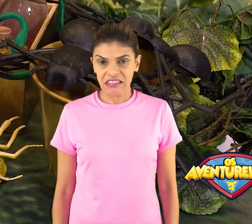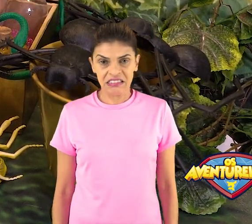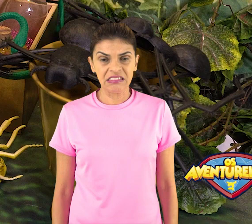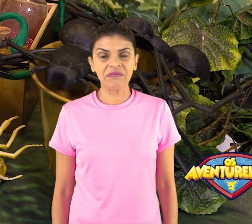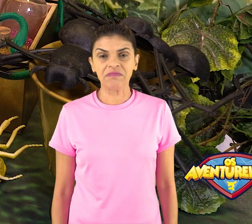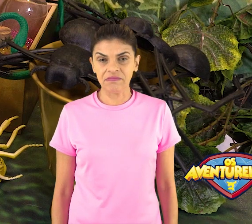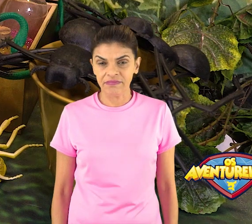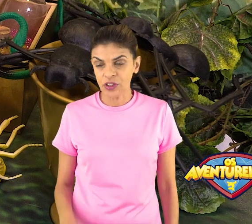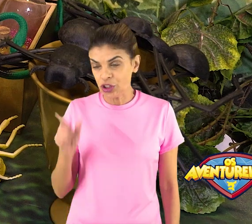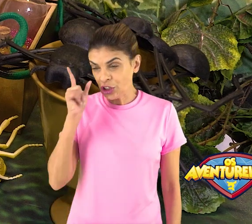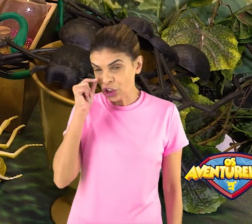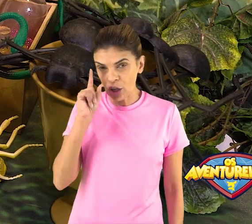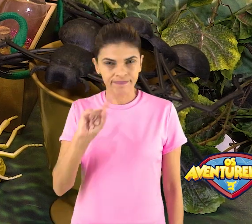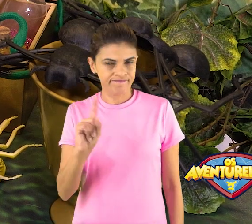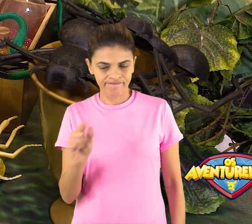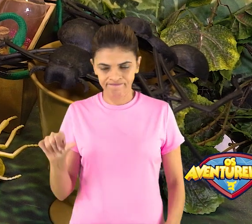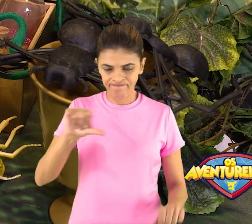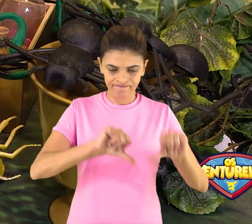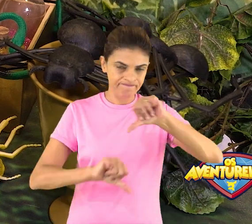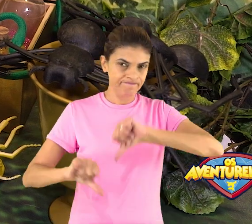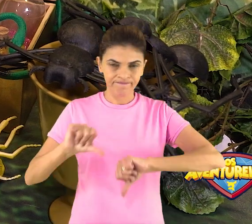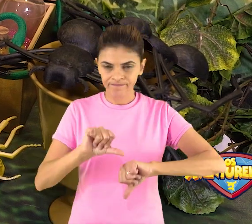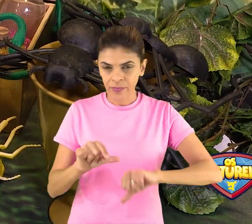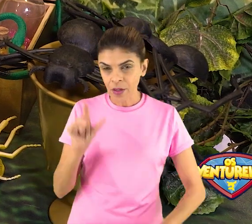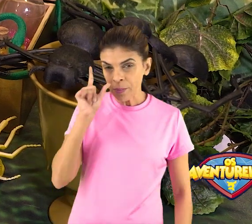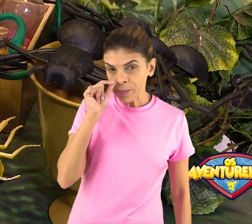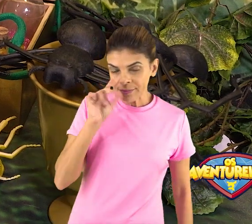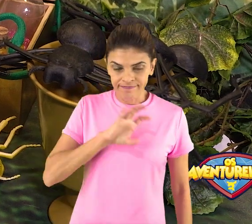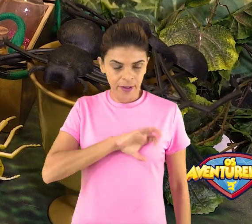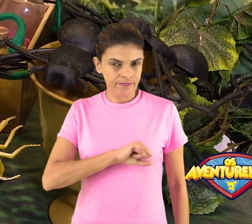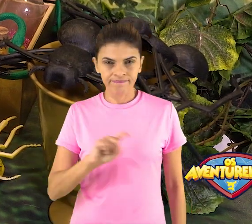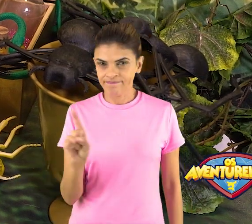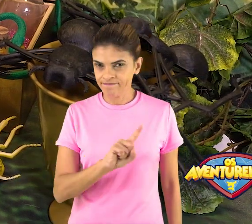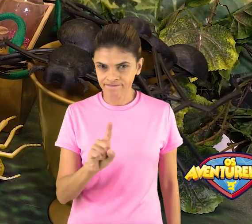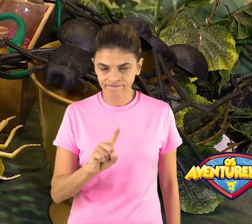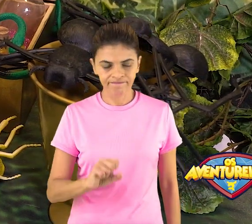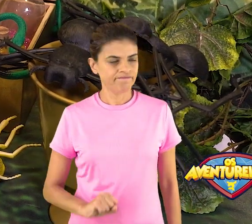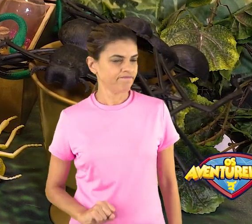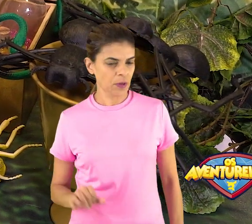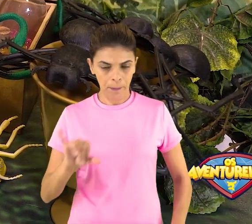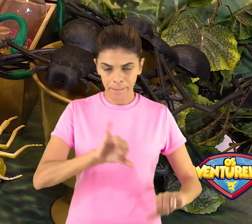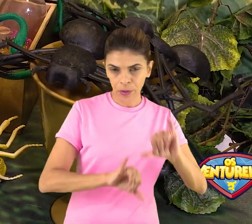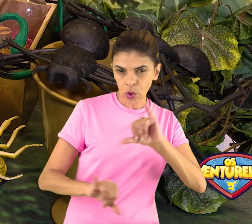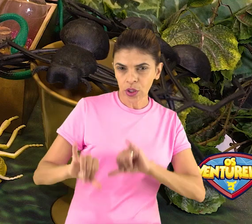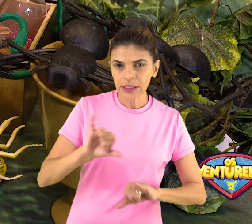Poção do sono, não. Poção do amor, não.